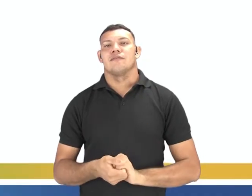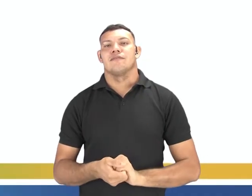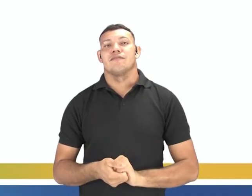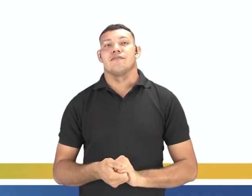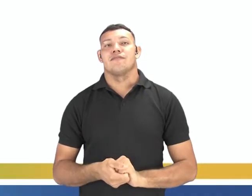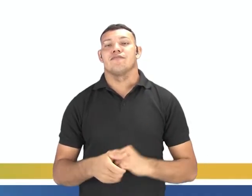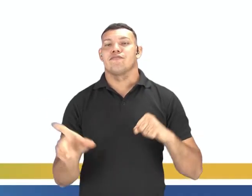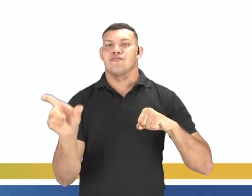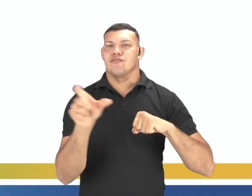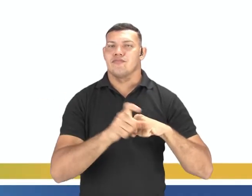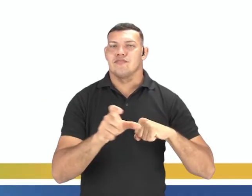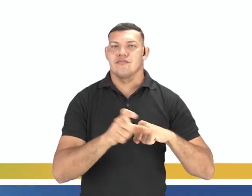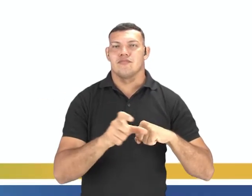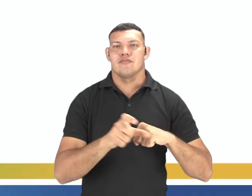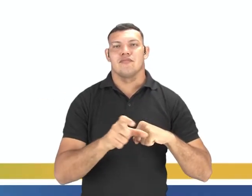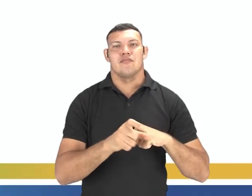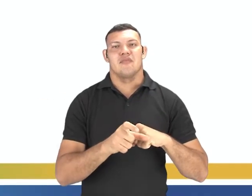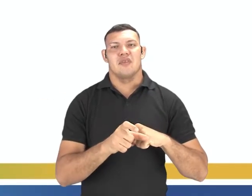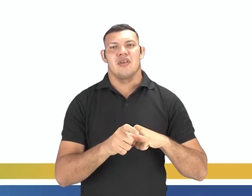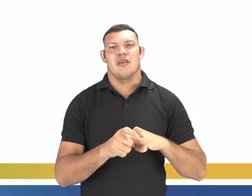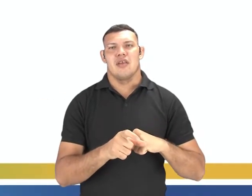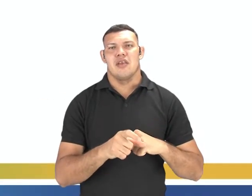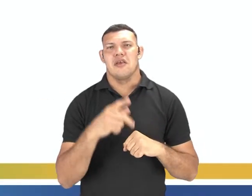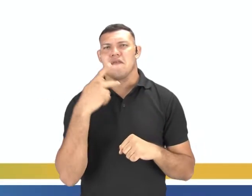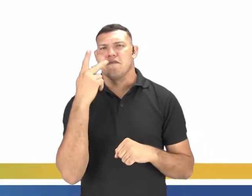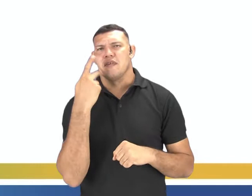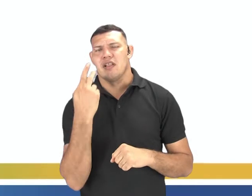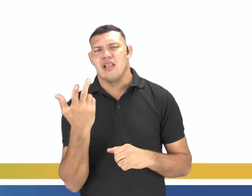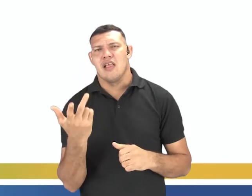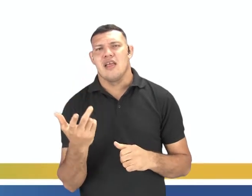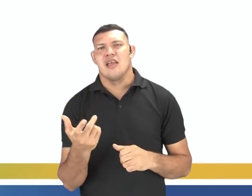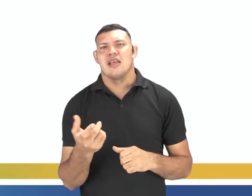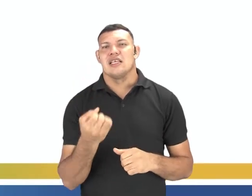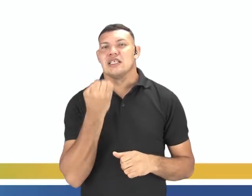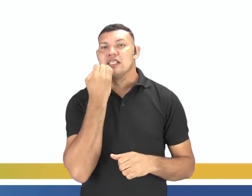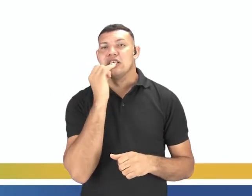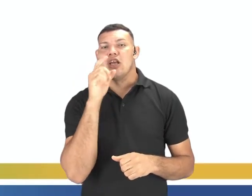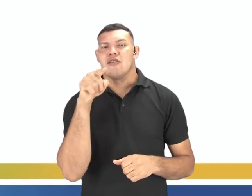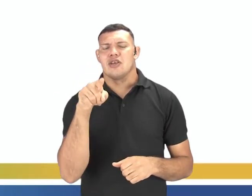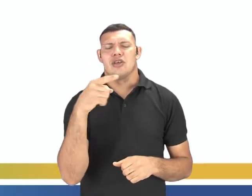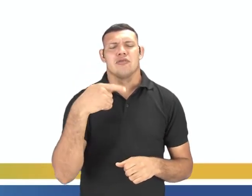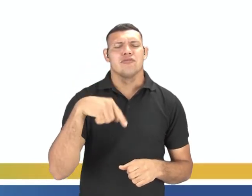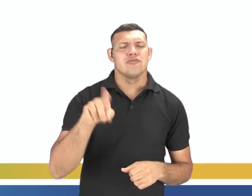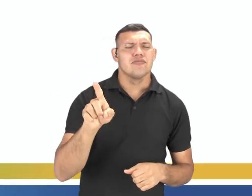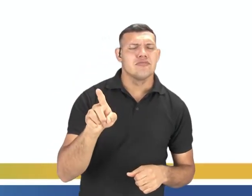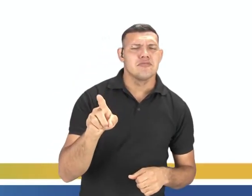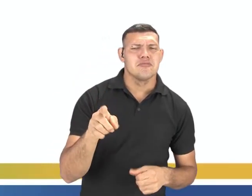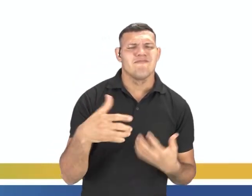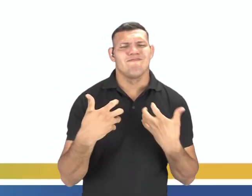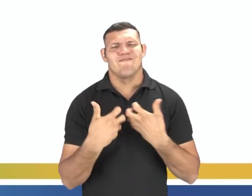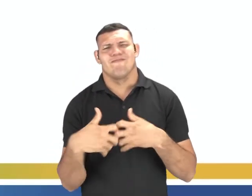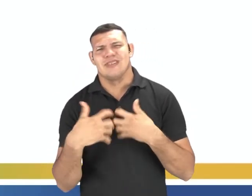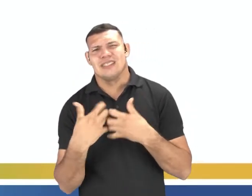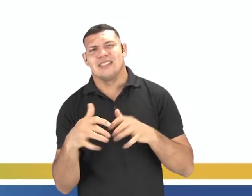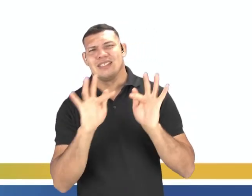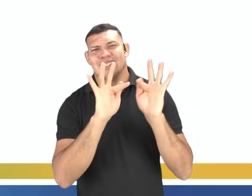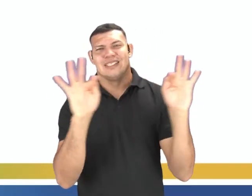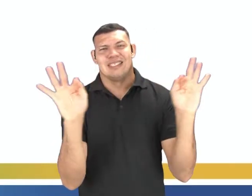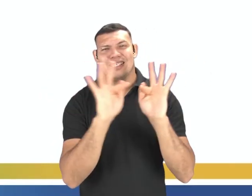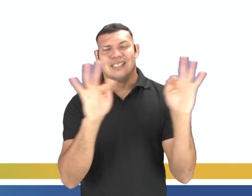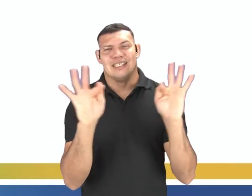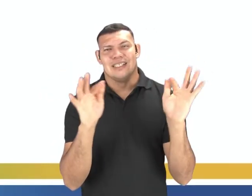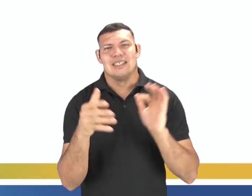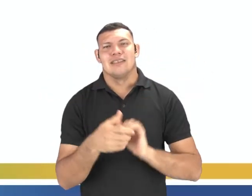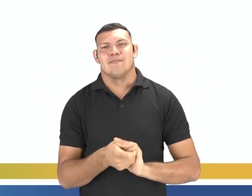o substantivo, ele não pode ser conjugado. Então, na hora que você confundir, você use sempre o pronome